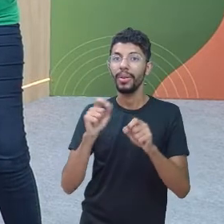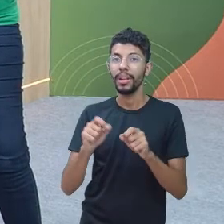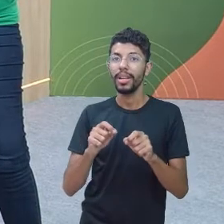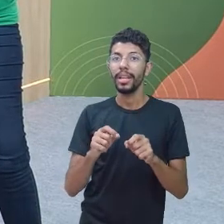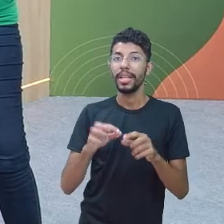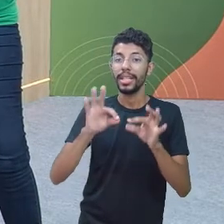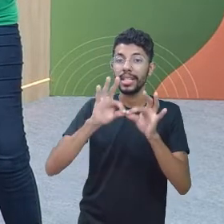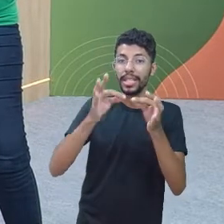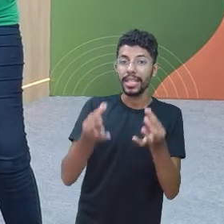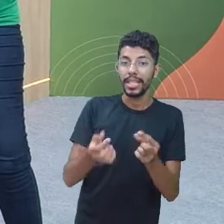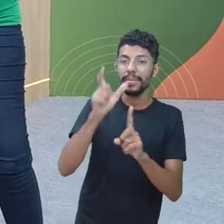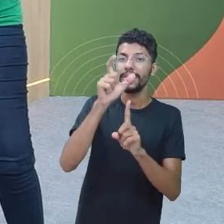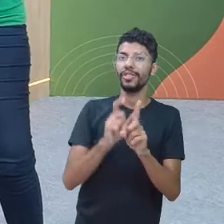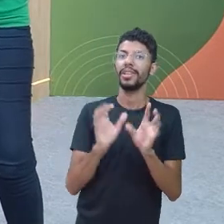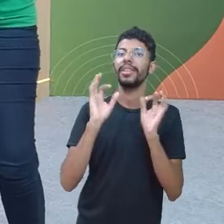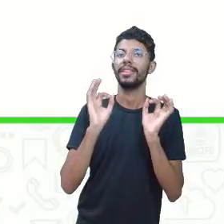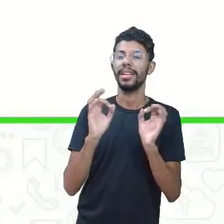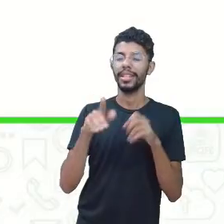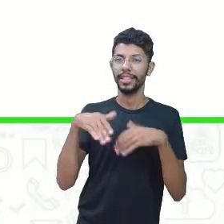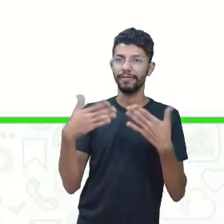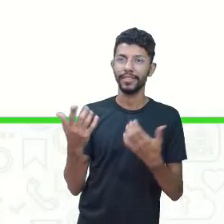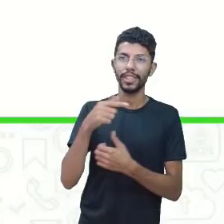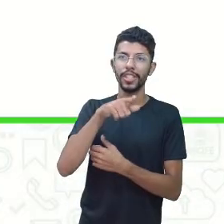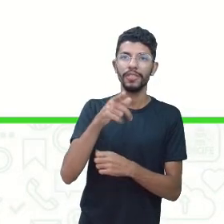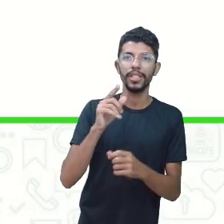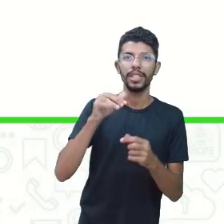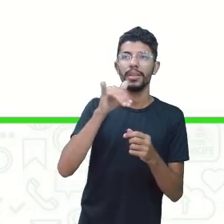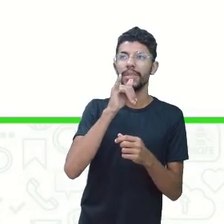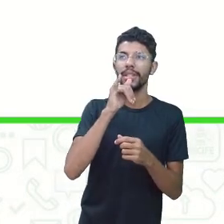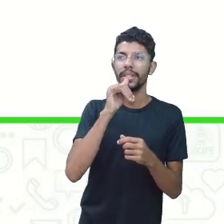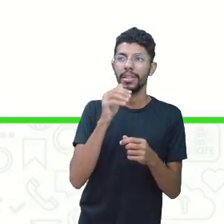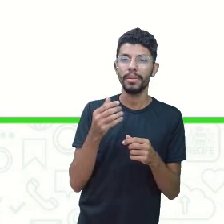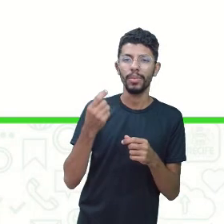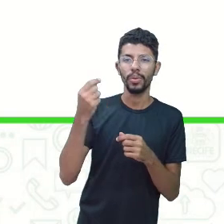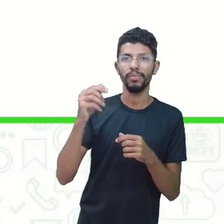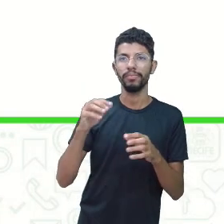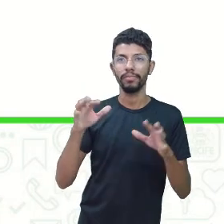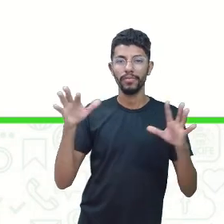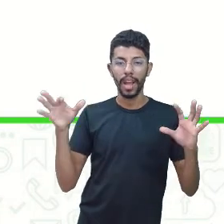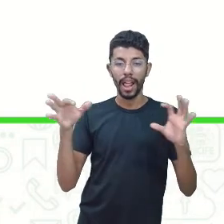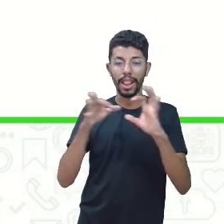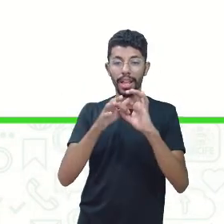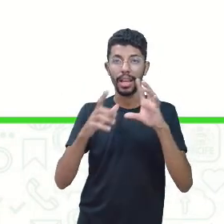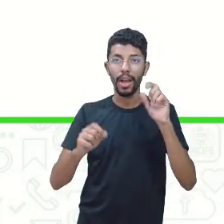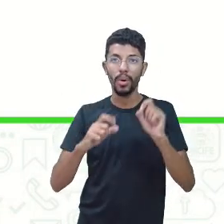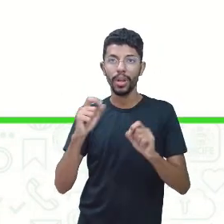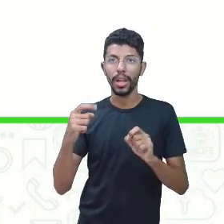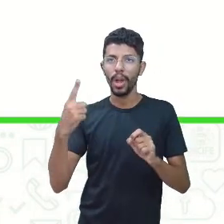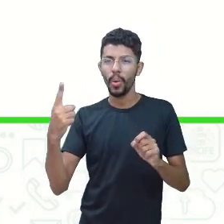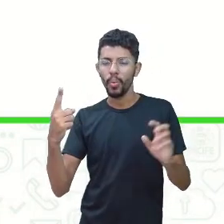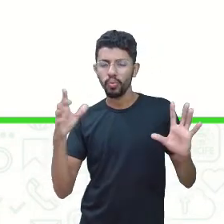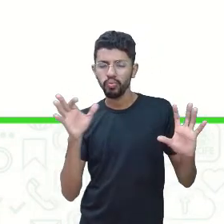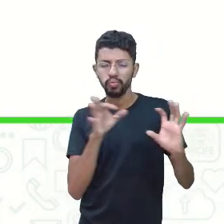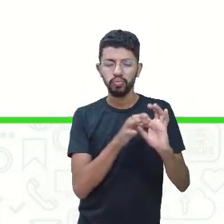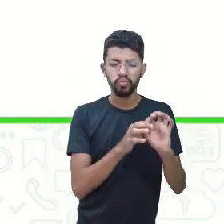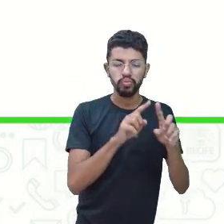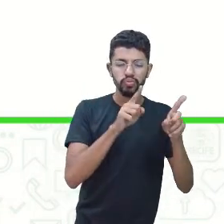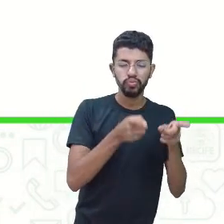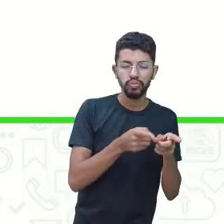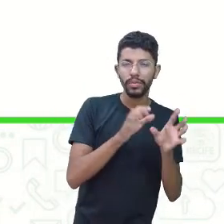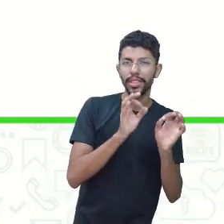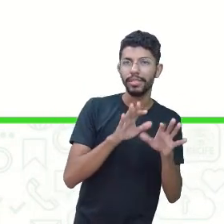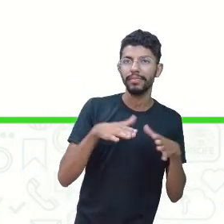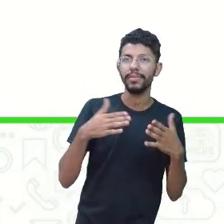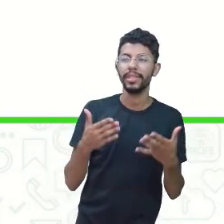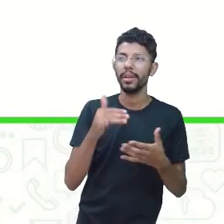Sujeito simples. Então, vocês vão colocar aonde vocês acham que é sujeito composto. Tá? Quando eu